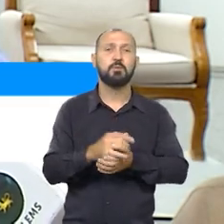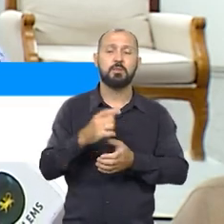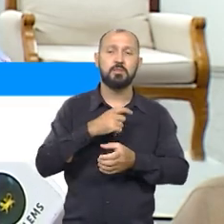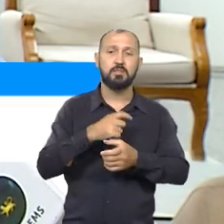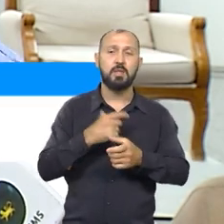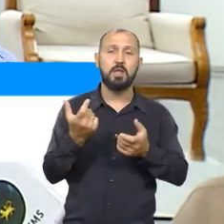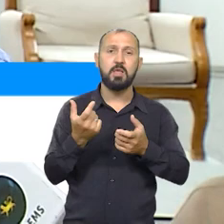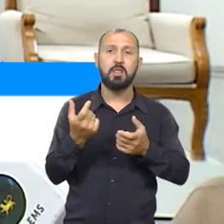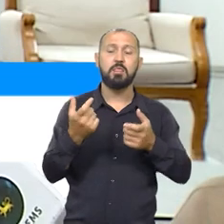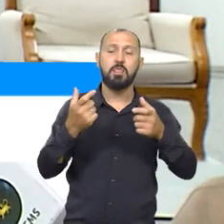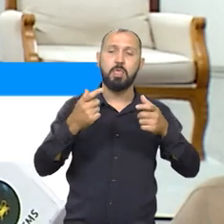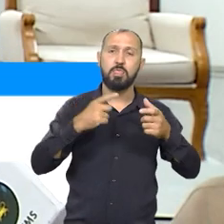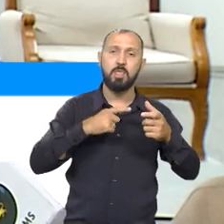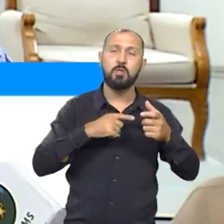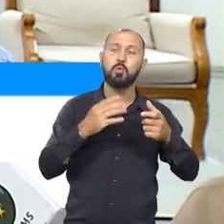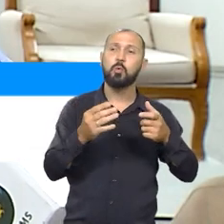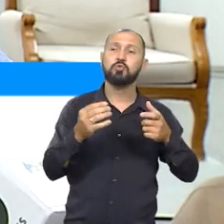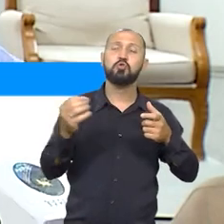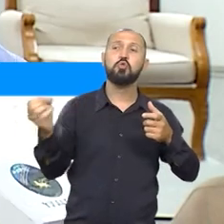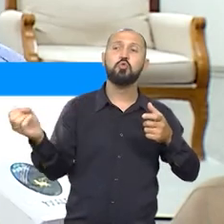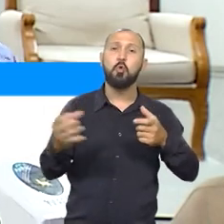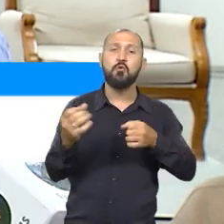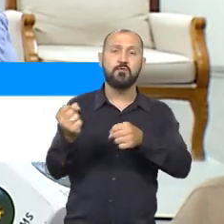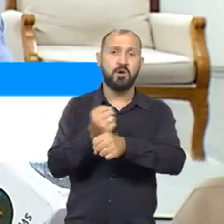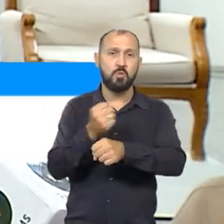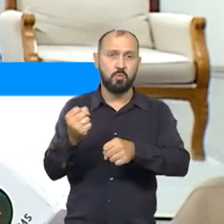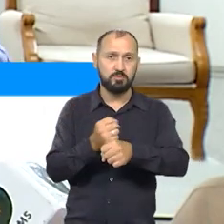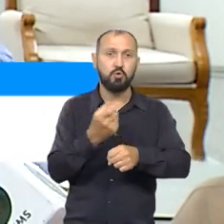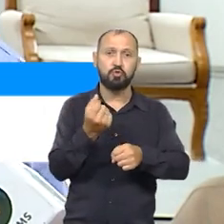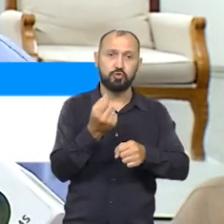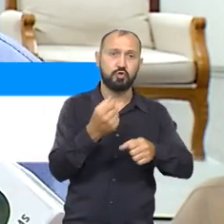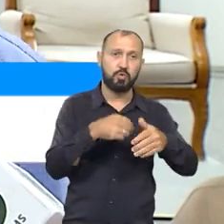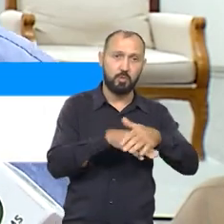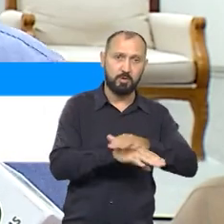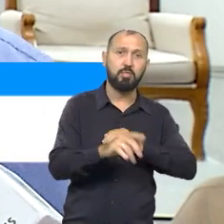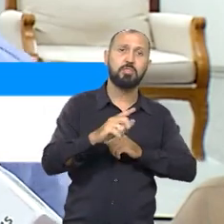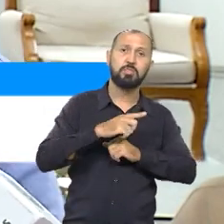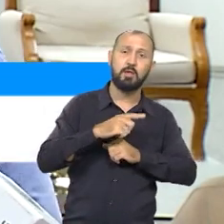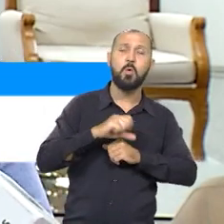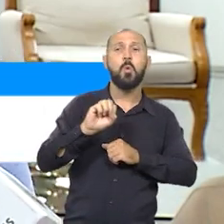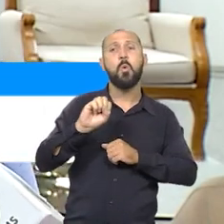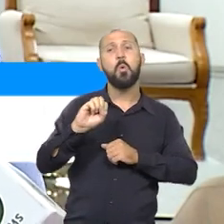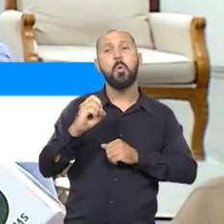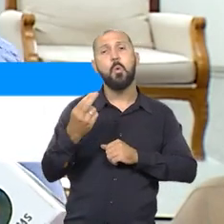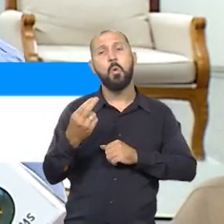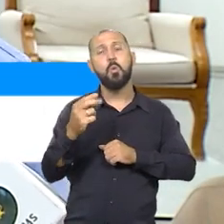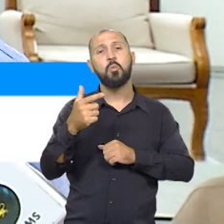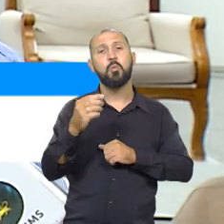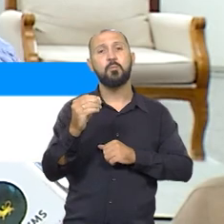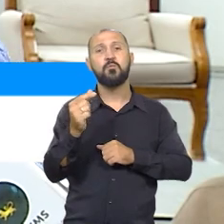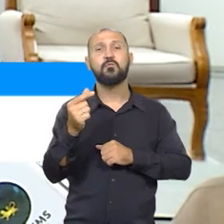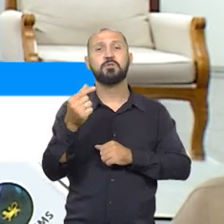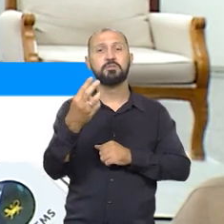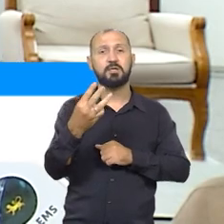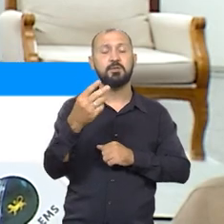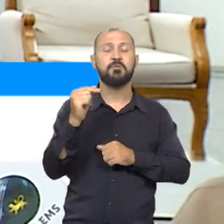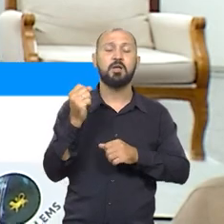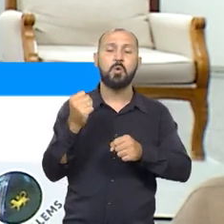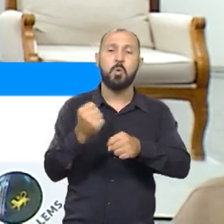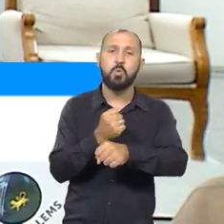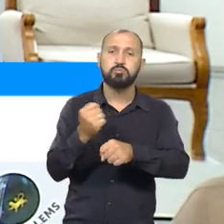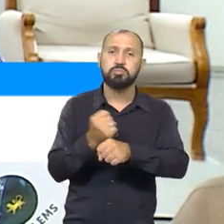tem espaço orçamentário para novas obras ou por exemplo em 2023 nós trabalharemos com aquelas